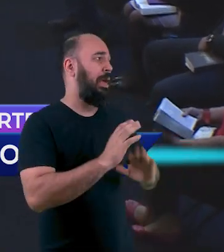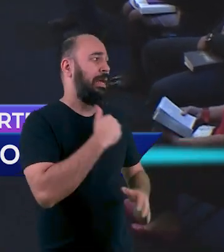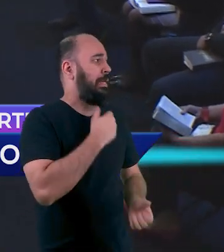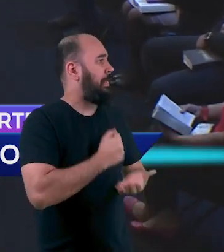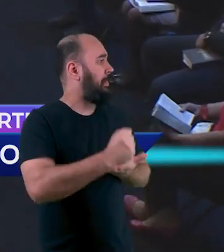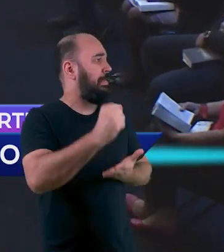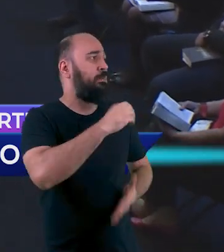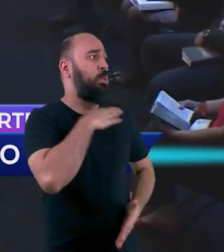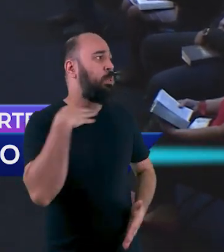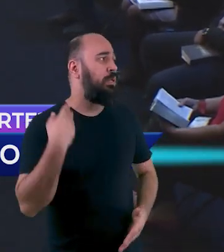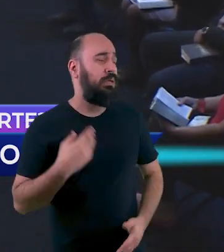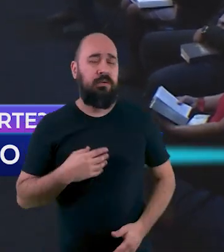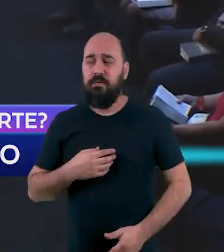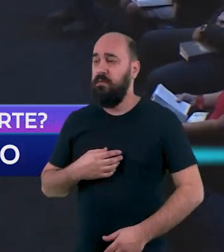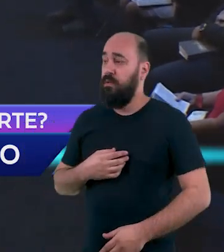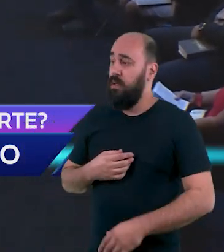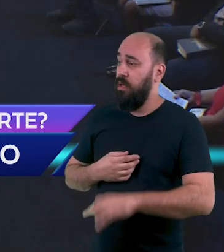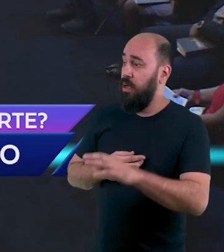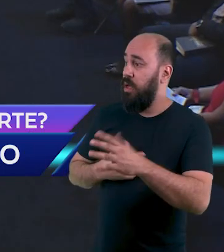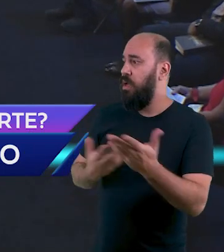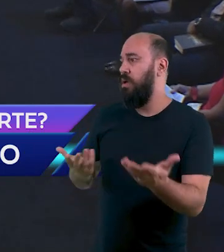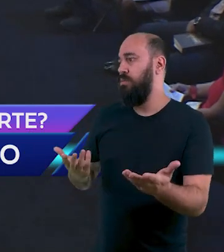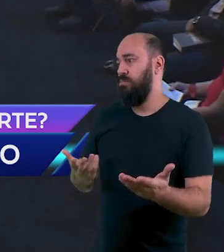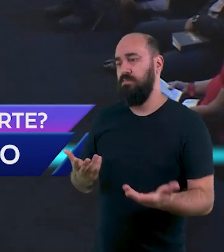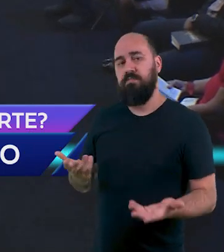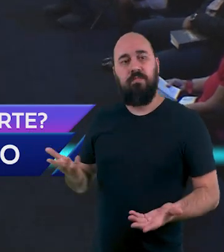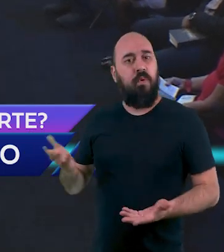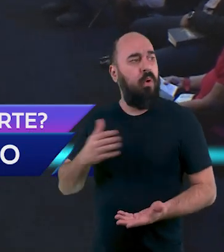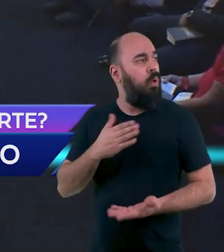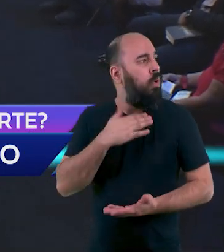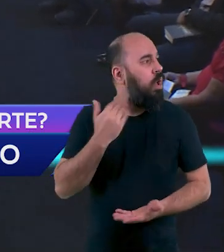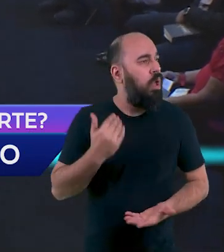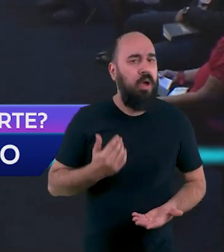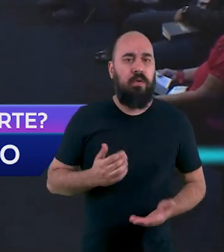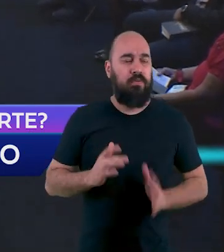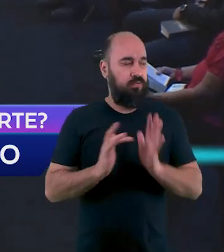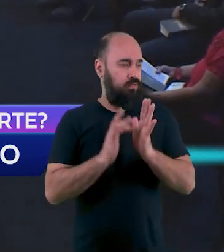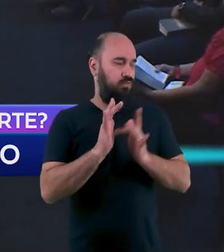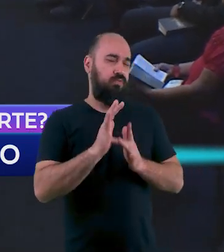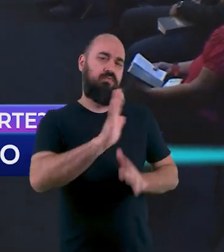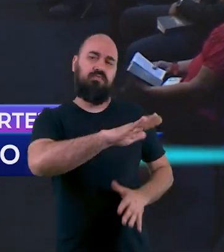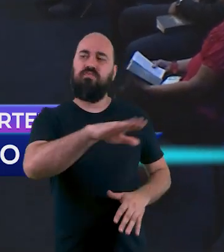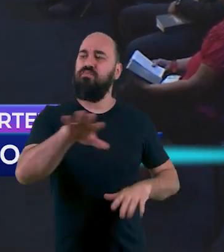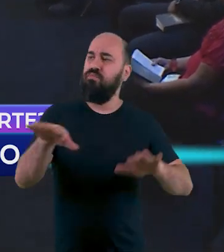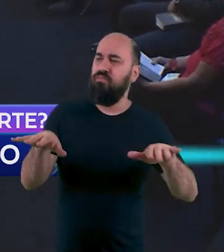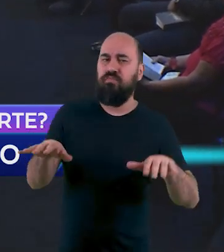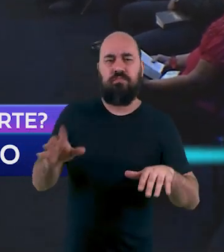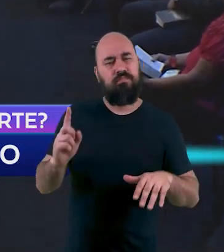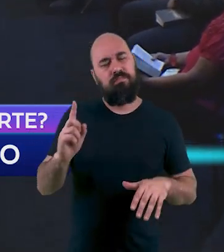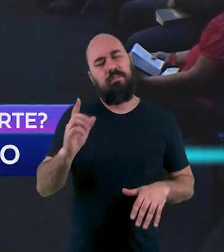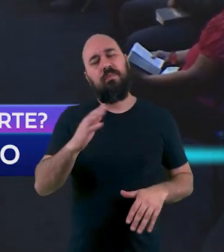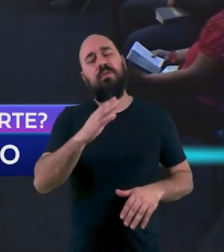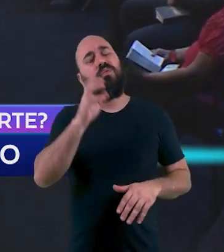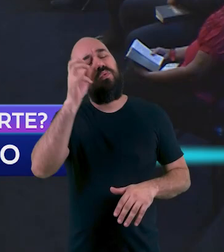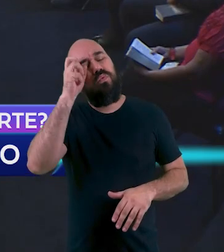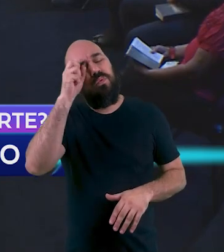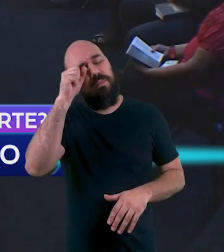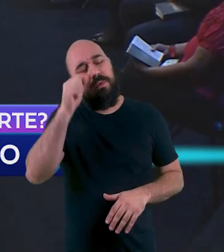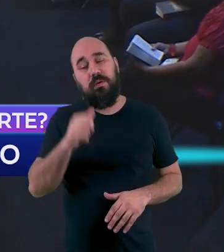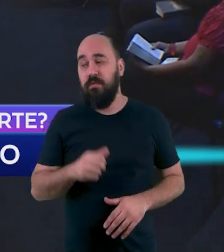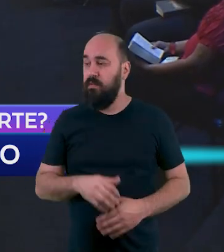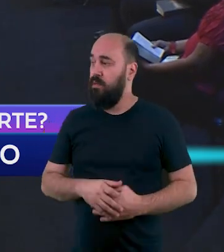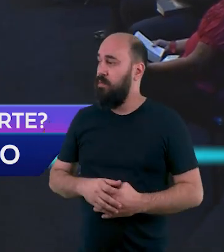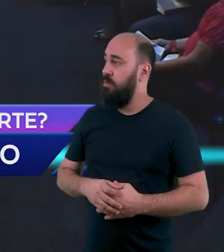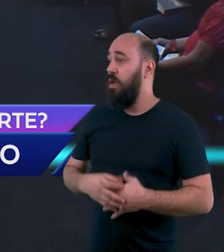dormindo, o que nós vamos fazer lá? Deixa ele dormir, ele está descansando. Vamos acordá-lo? depois a gente vai. Aí Jesus diz